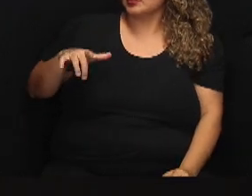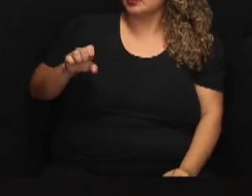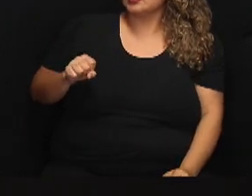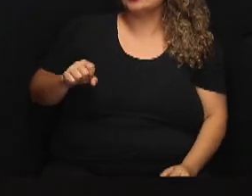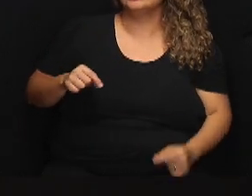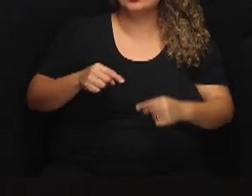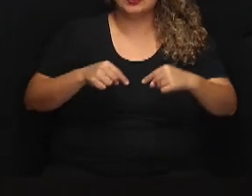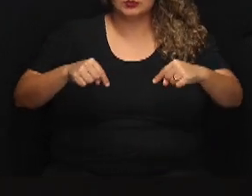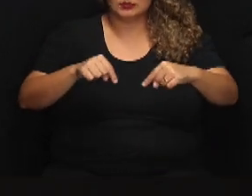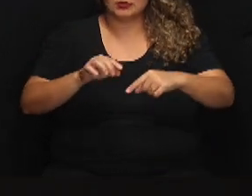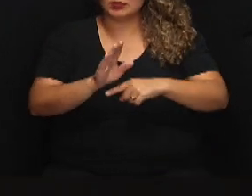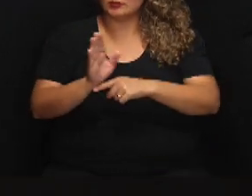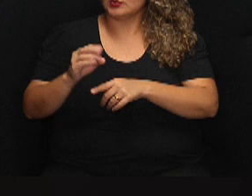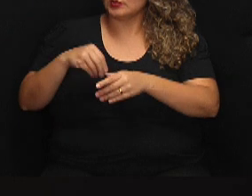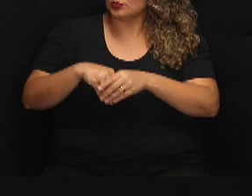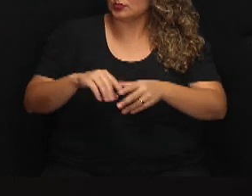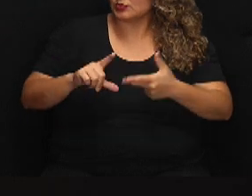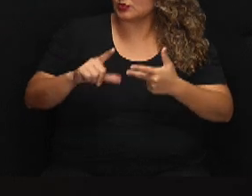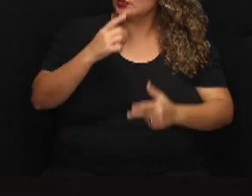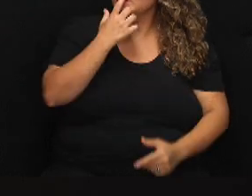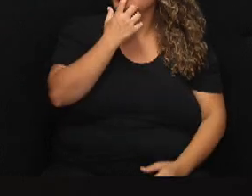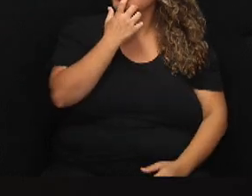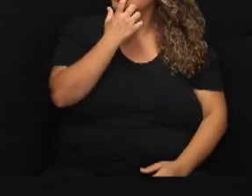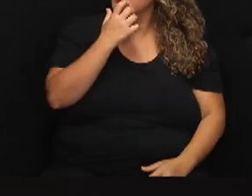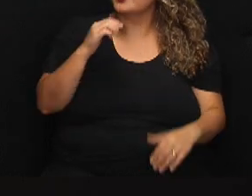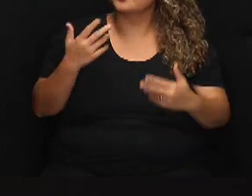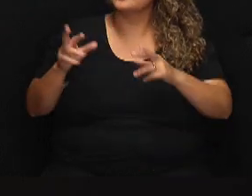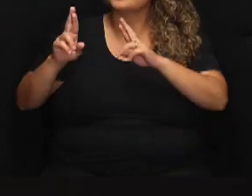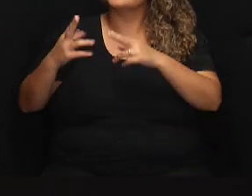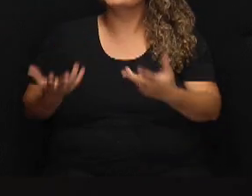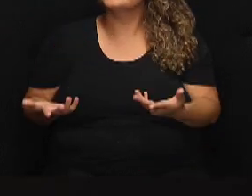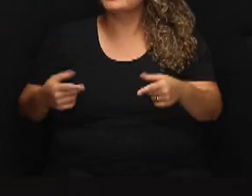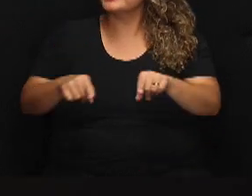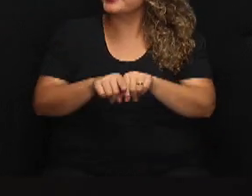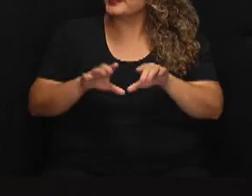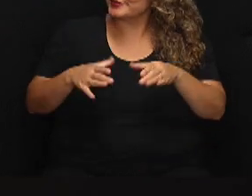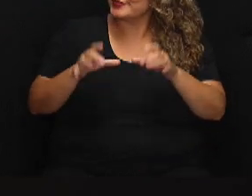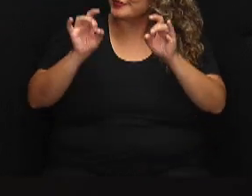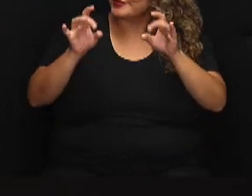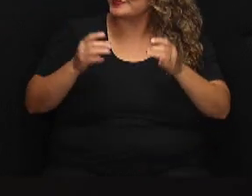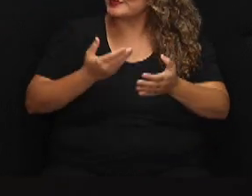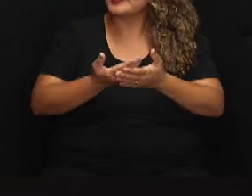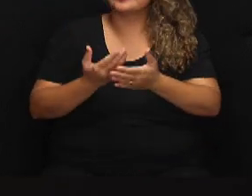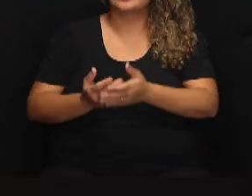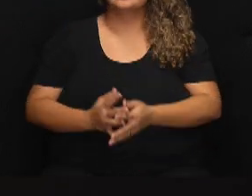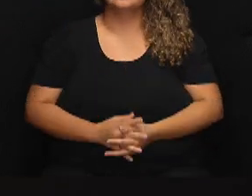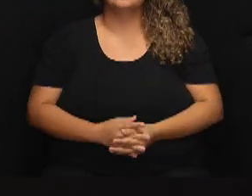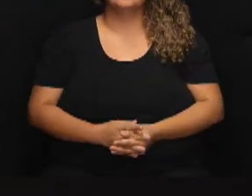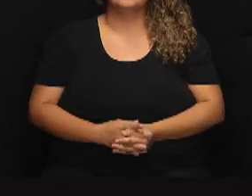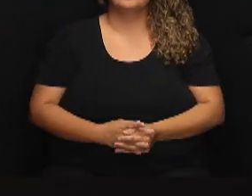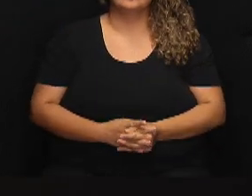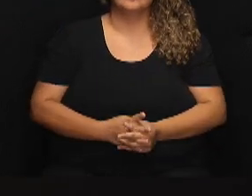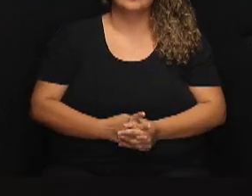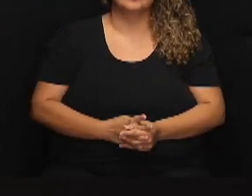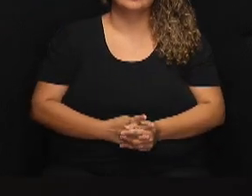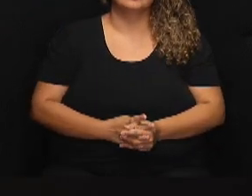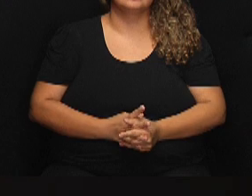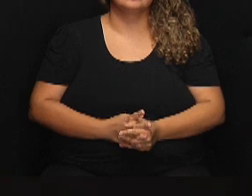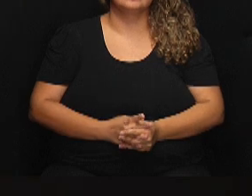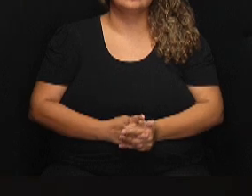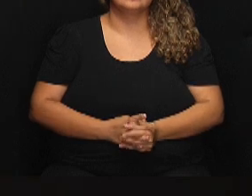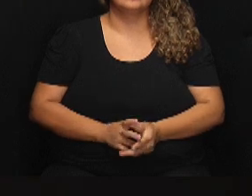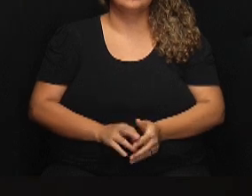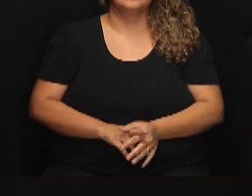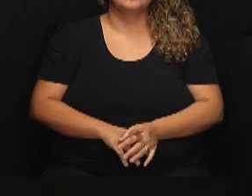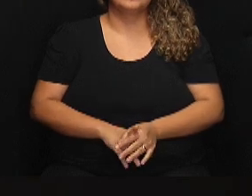Cinema aqui na Casa de Leis, né? Qual que é a expectativa também para essa comissão especial de estudos? Olha, aqui em Campinas a gente tinha